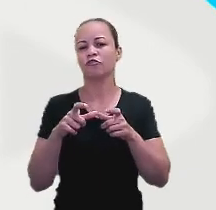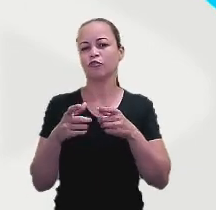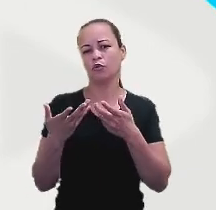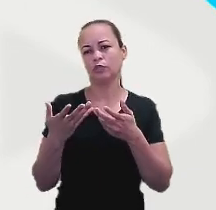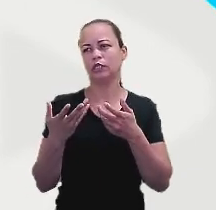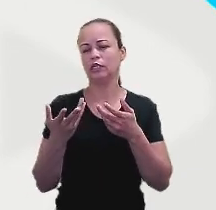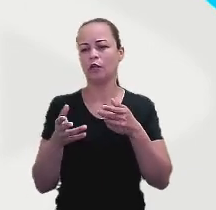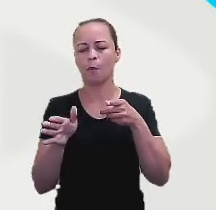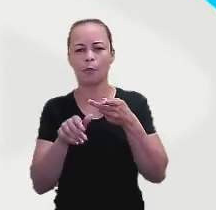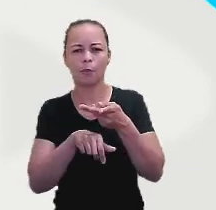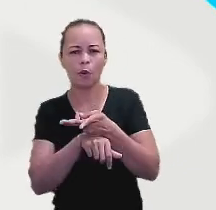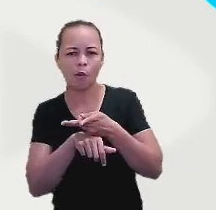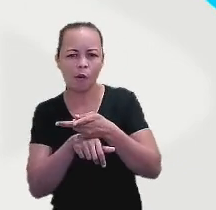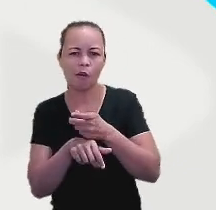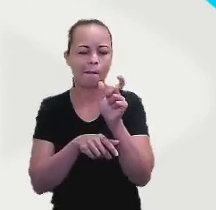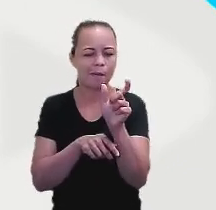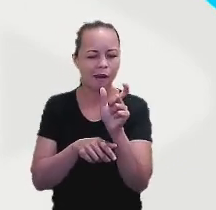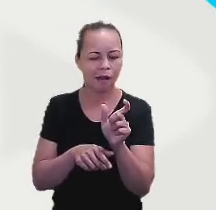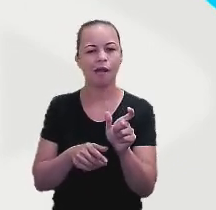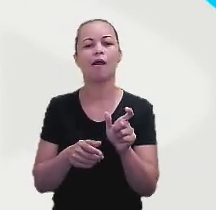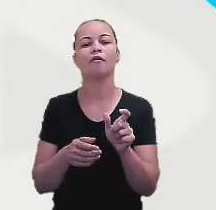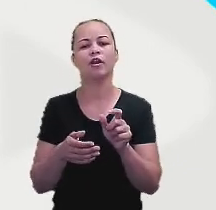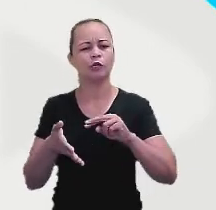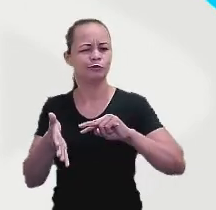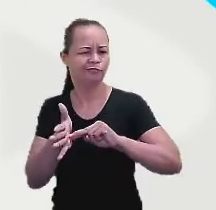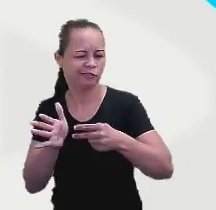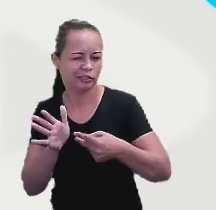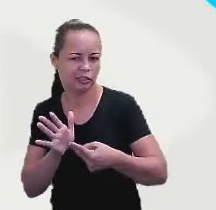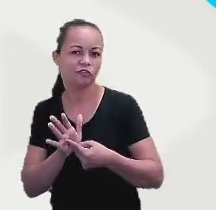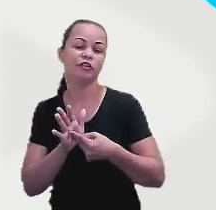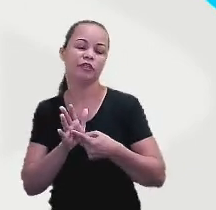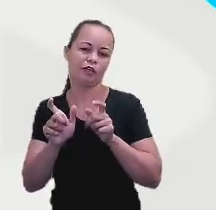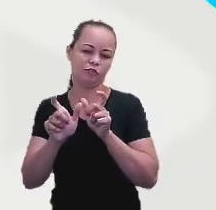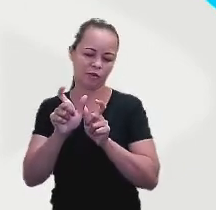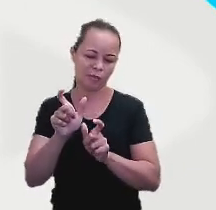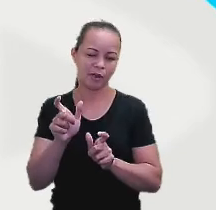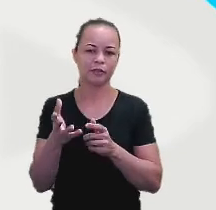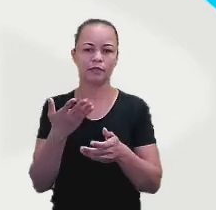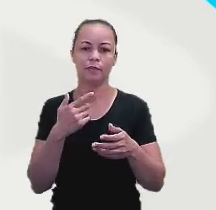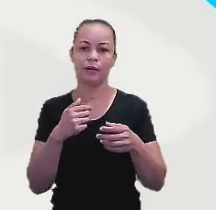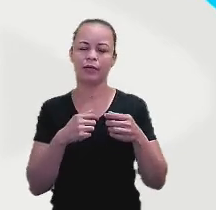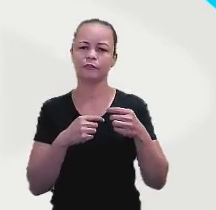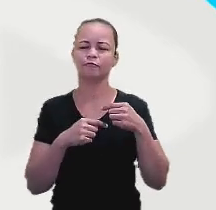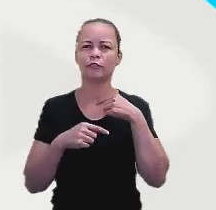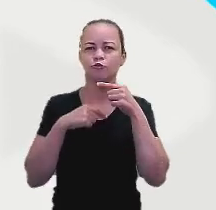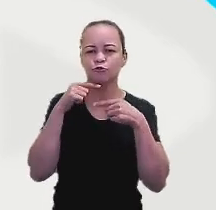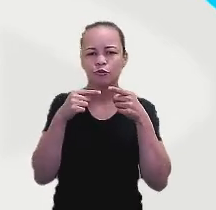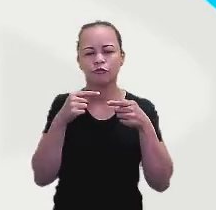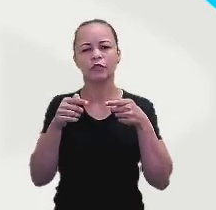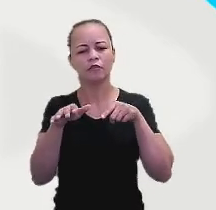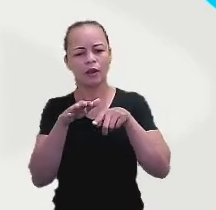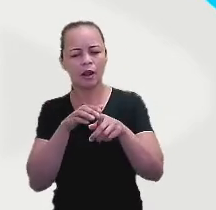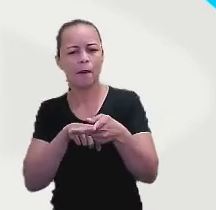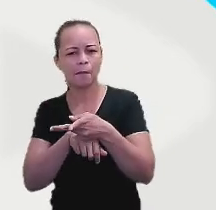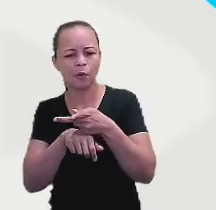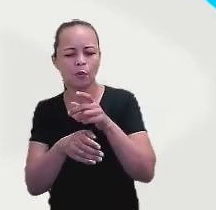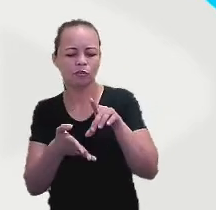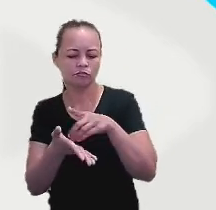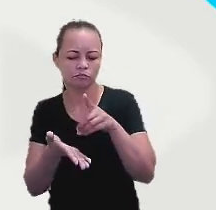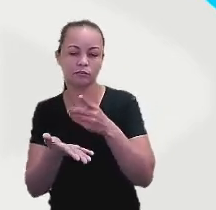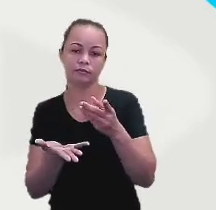uma história. Traz ali os verbetes com os seus significados para que a gente consulte quando tiver dúvidas. O uso também do